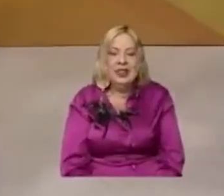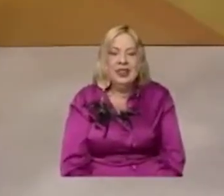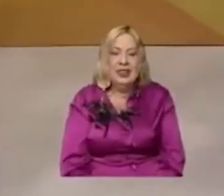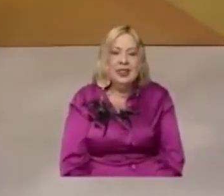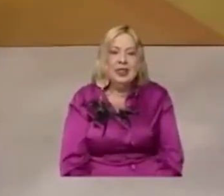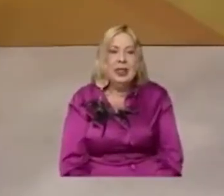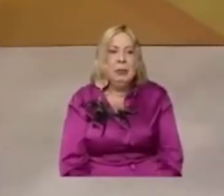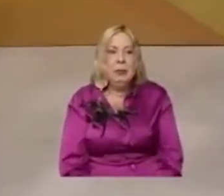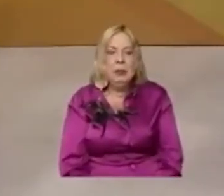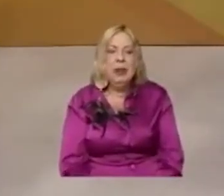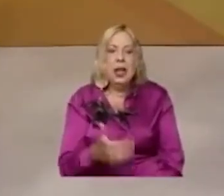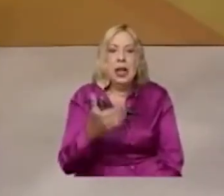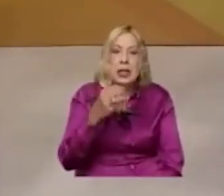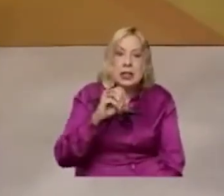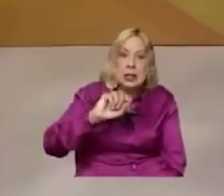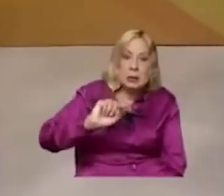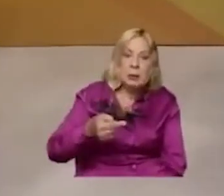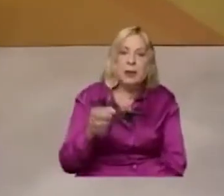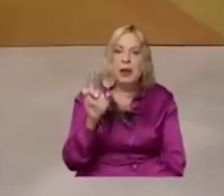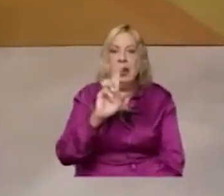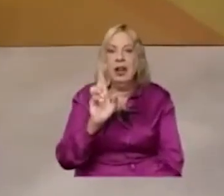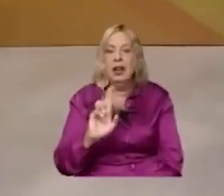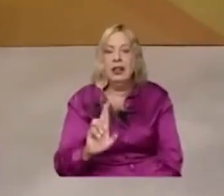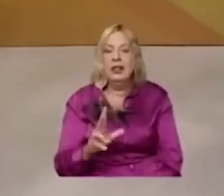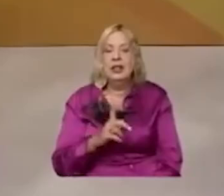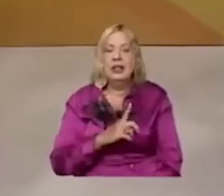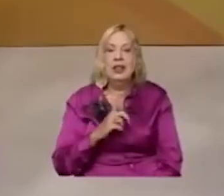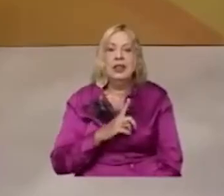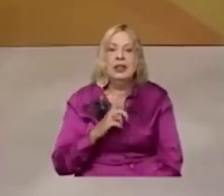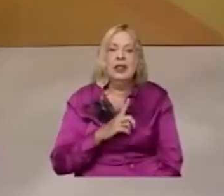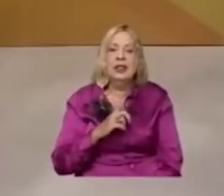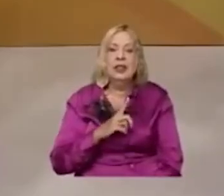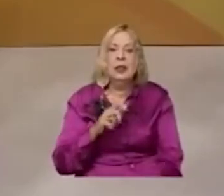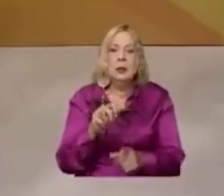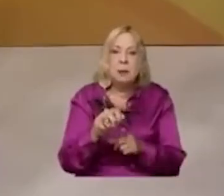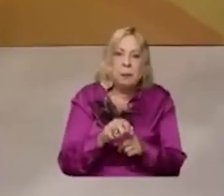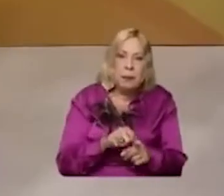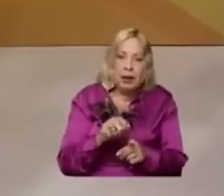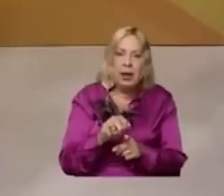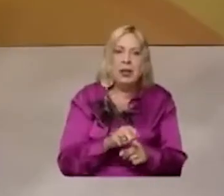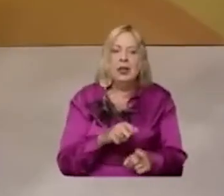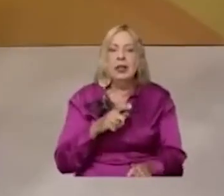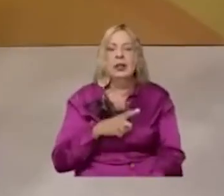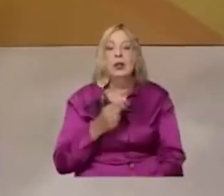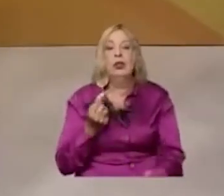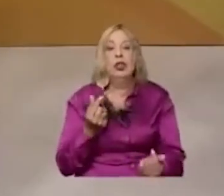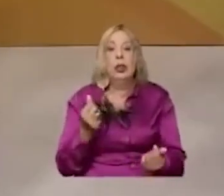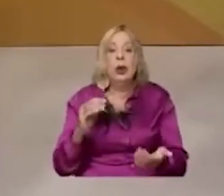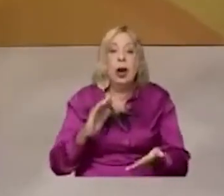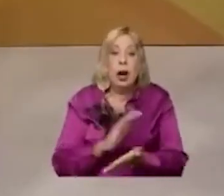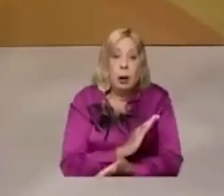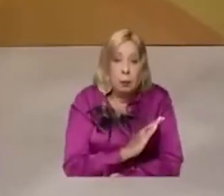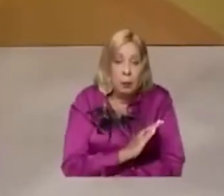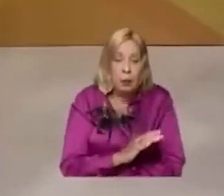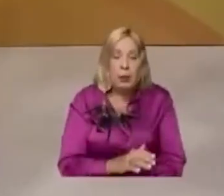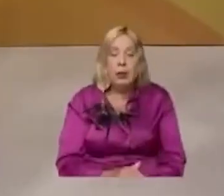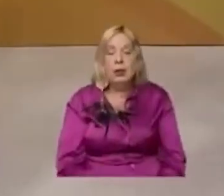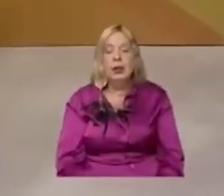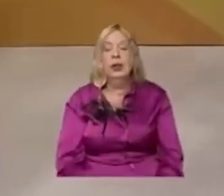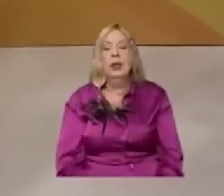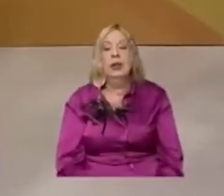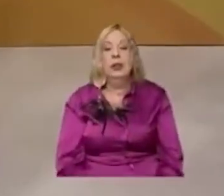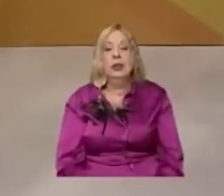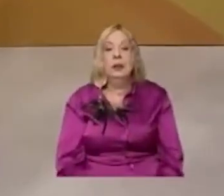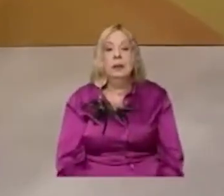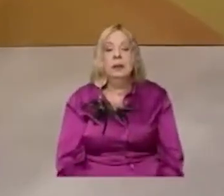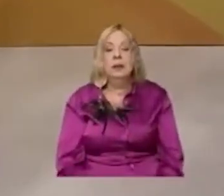boa aí, né? 10 mil é bom em qualquer época. Imagina no fim do mês, quando o dinheiro já foi-se embora. Meu aí Deus. É bom demais mesmo. Quando já